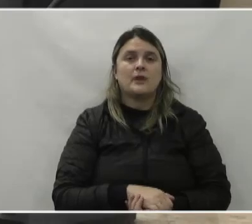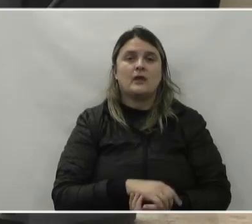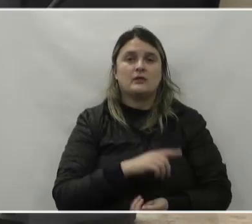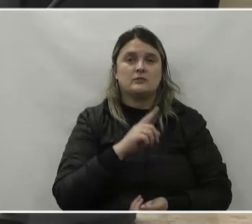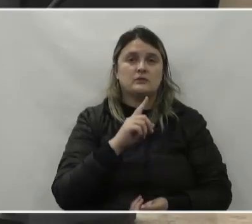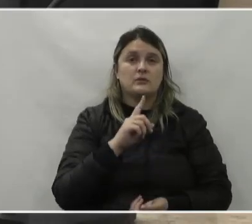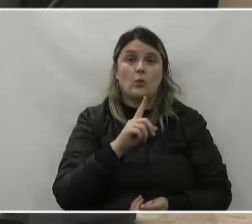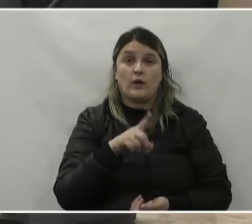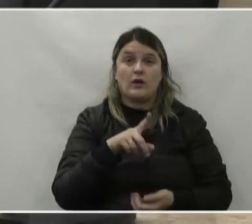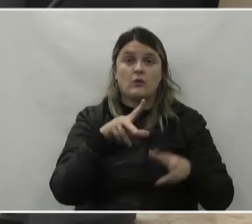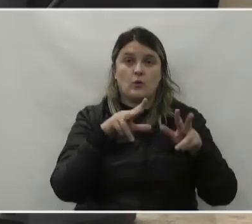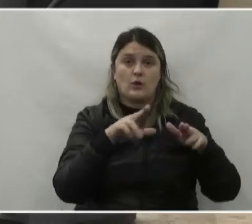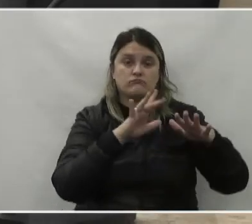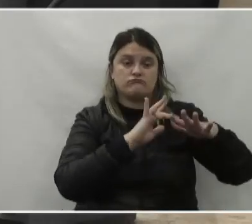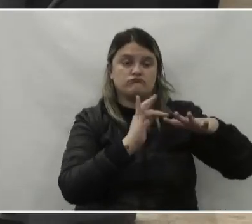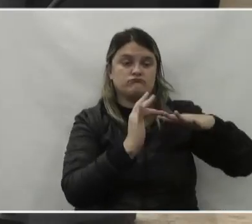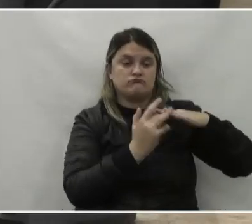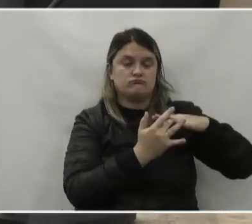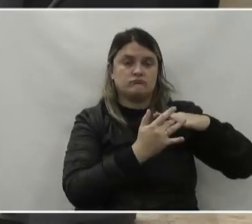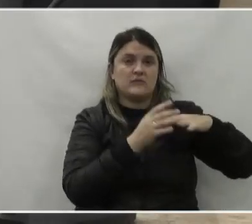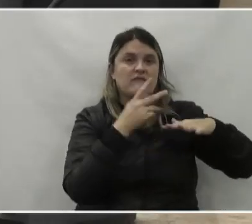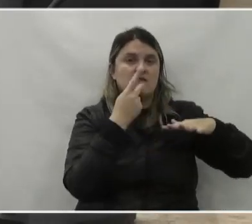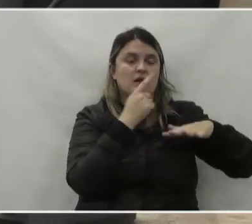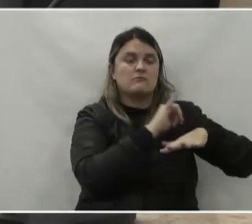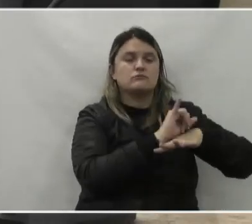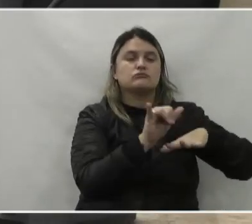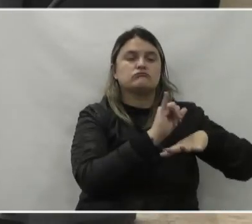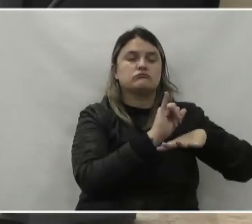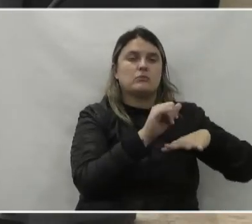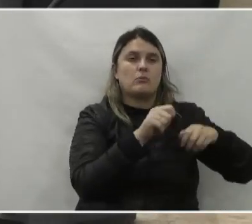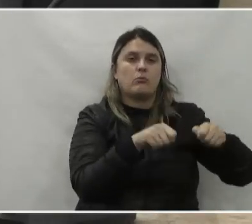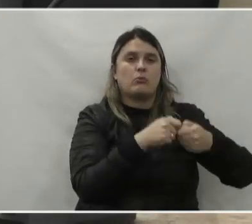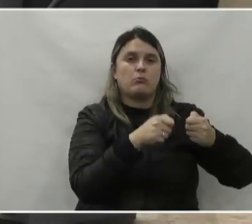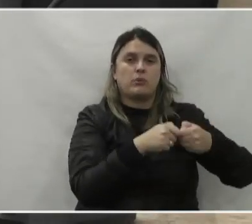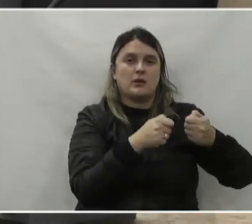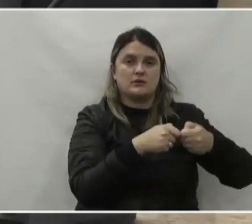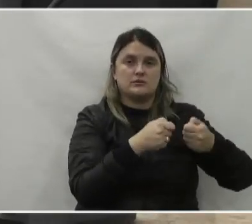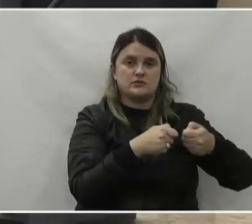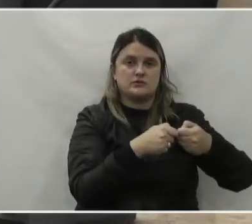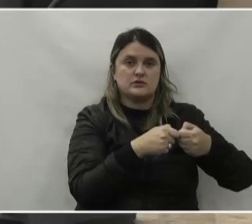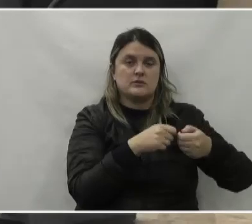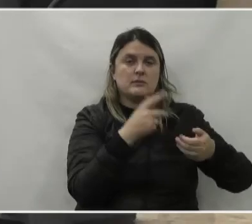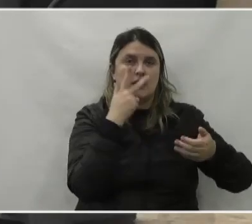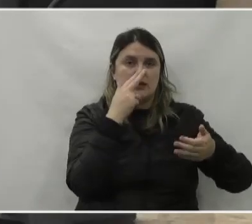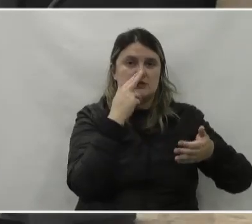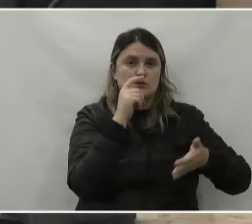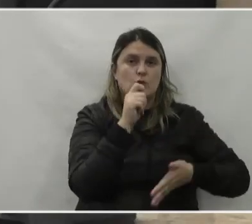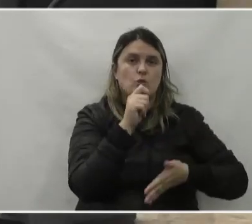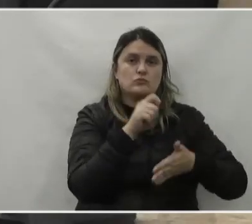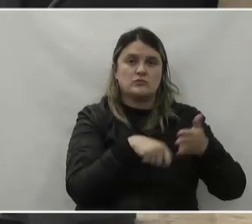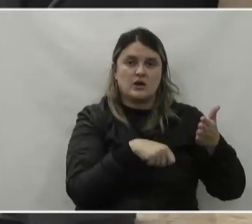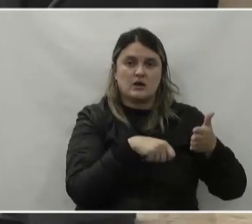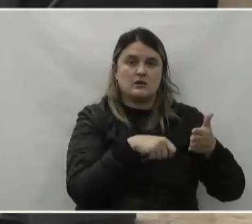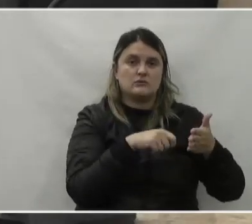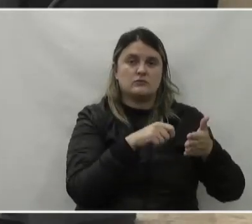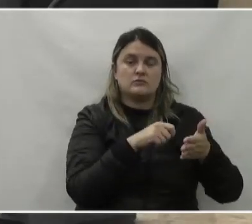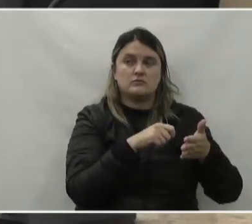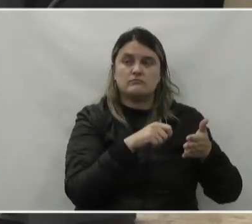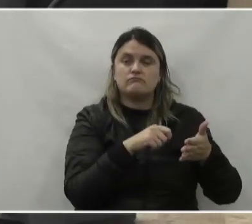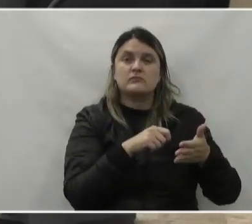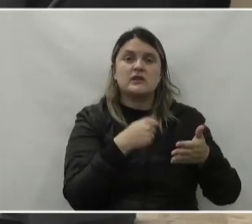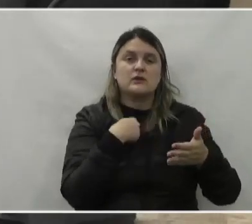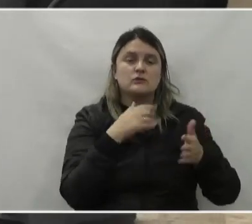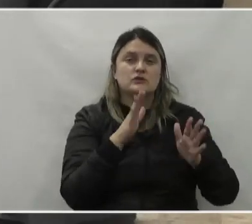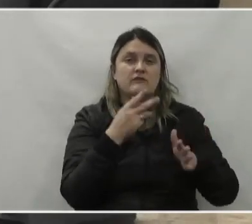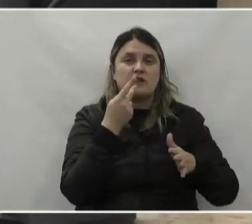social que reflete a realidade de um contrato, como já falei, já